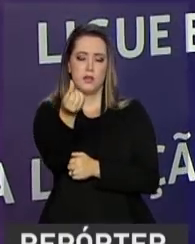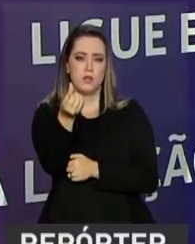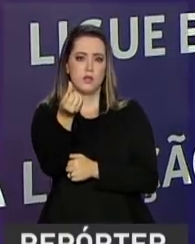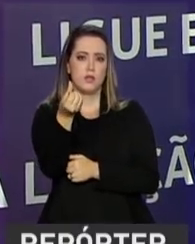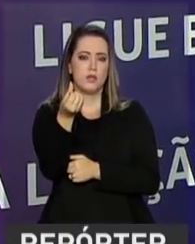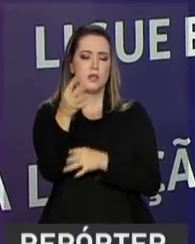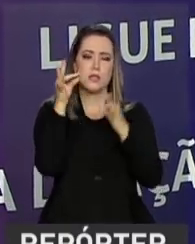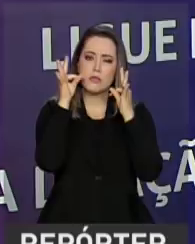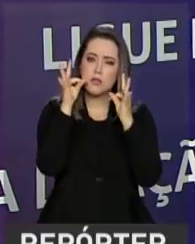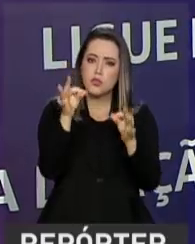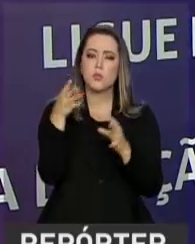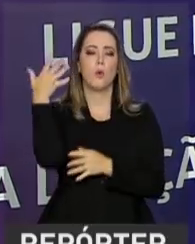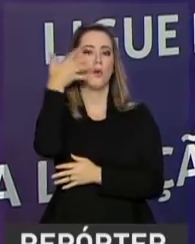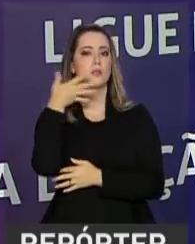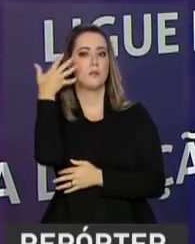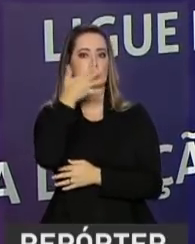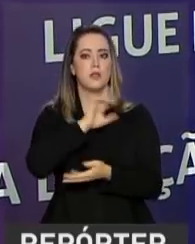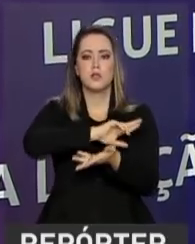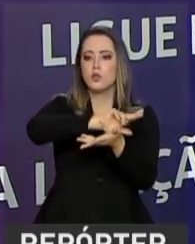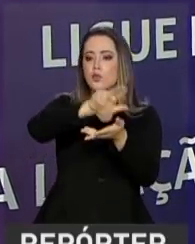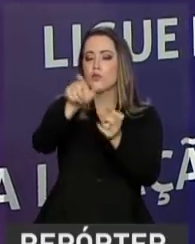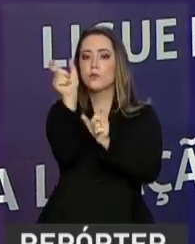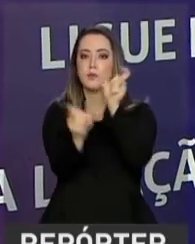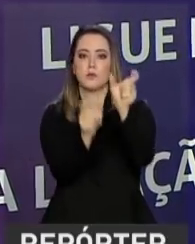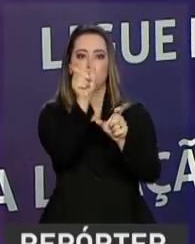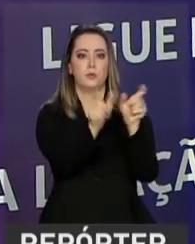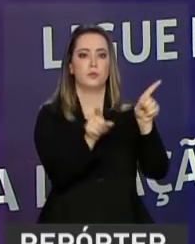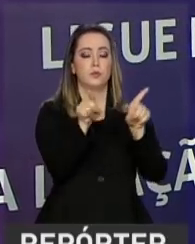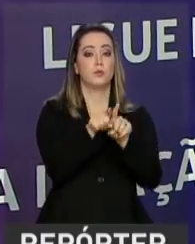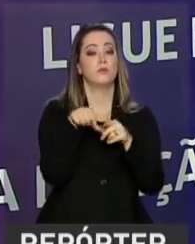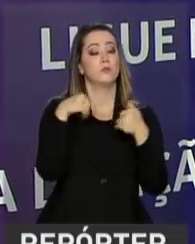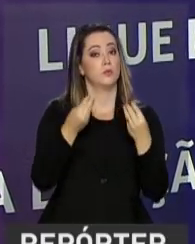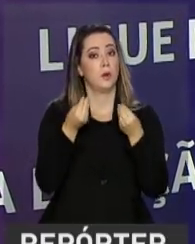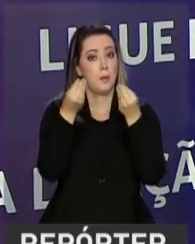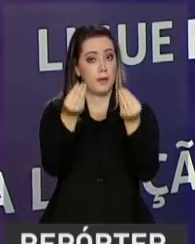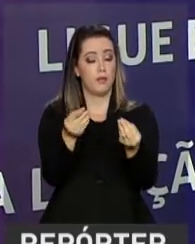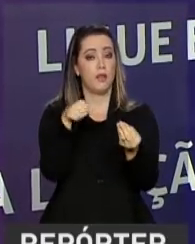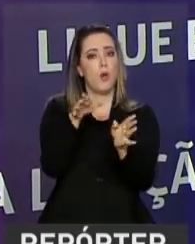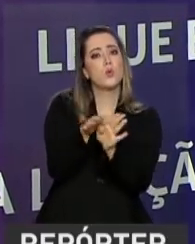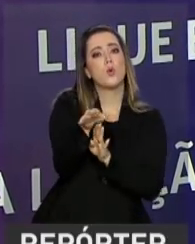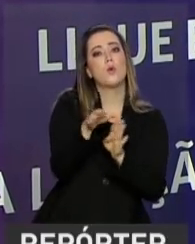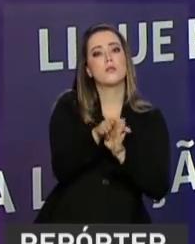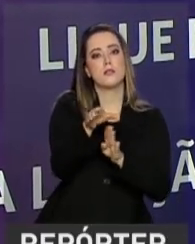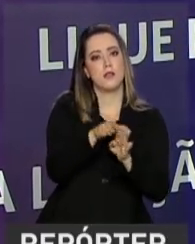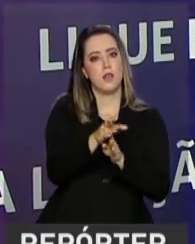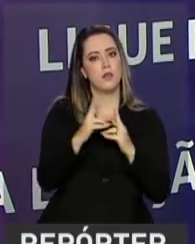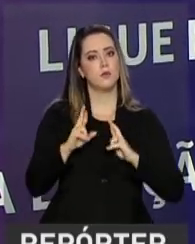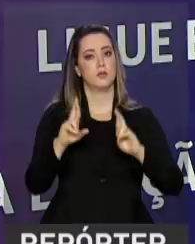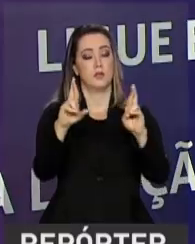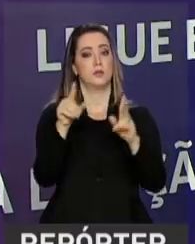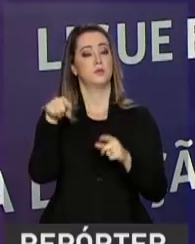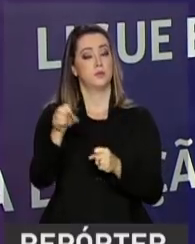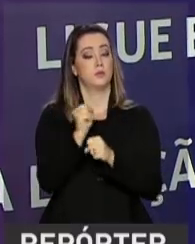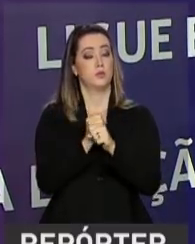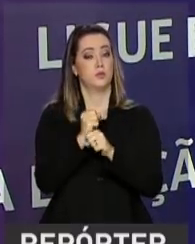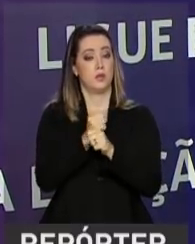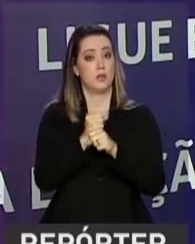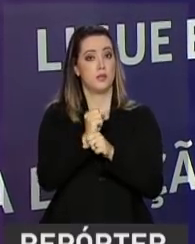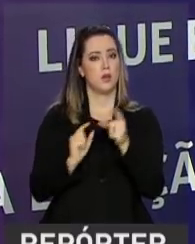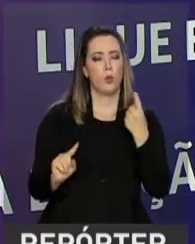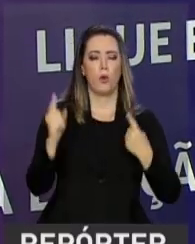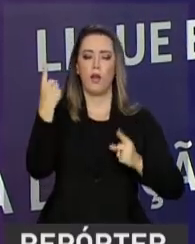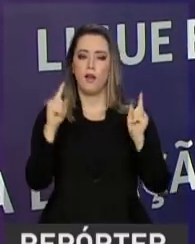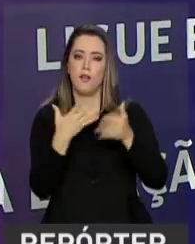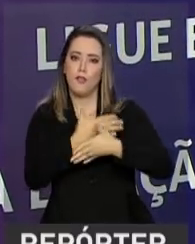mais diferentes pessoas etnias idades pra dar os seus conselhos nas expectativas que estão tendo prazer um carnaval